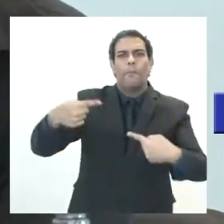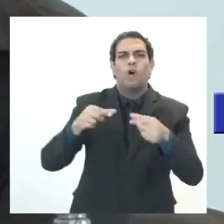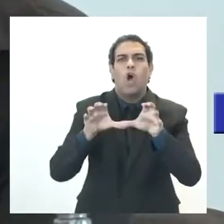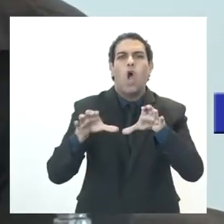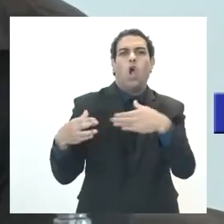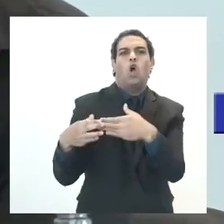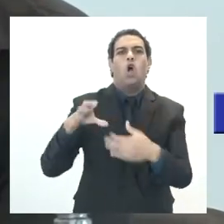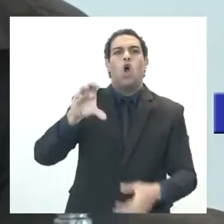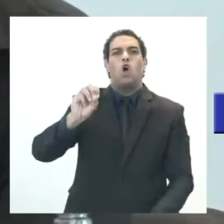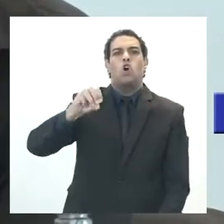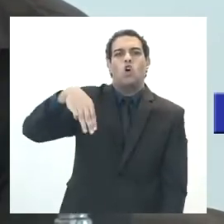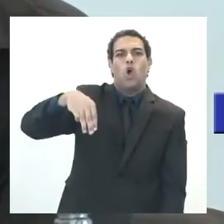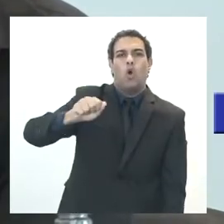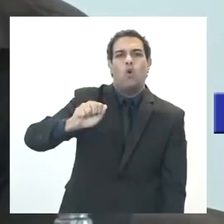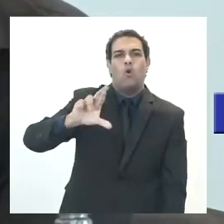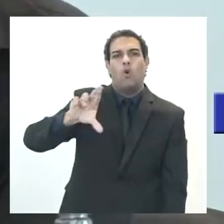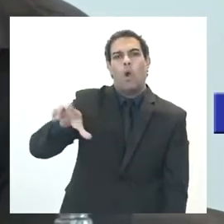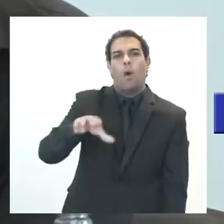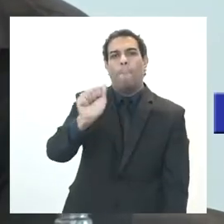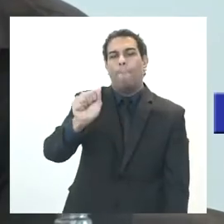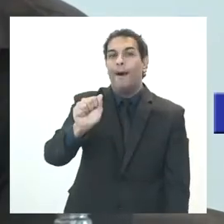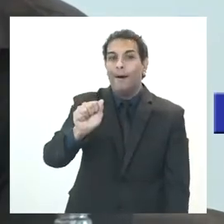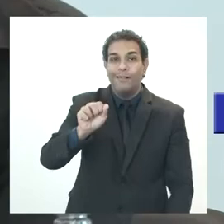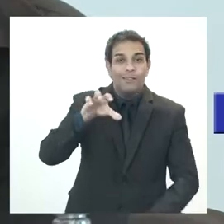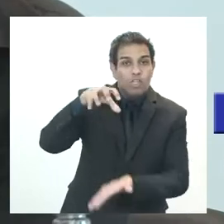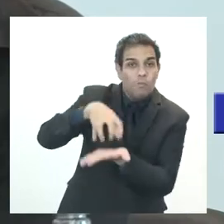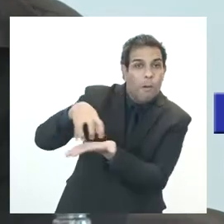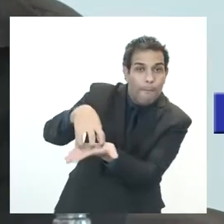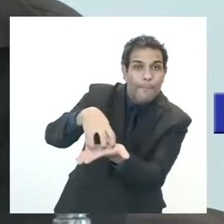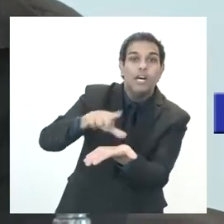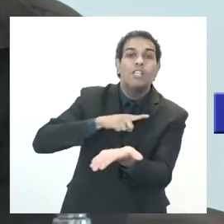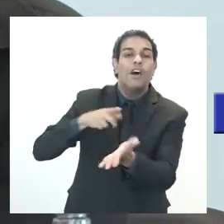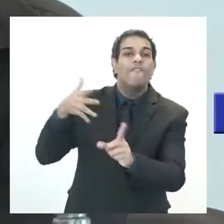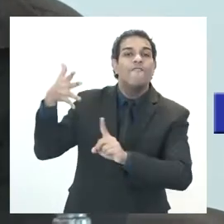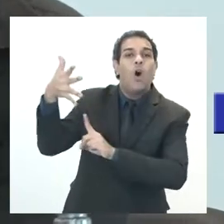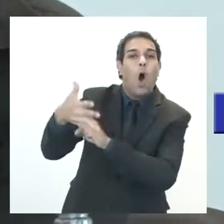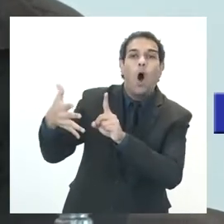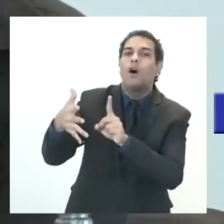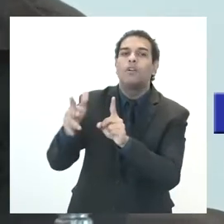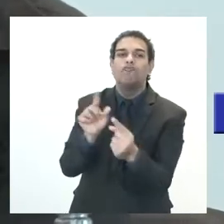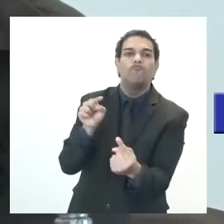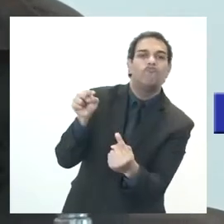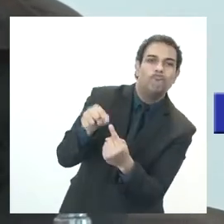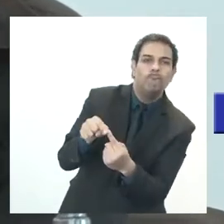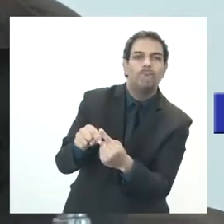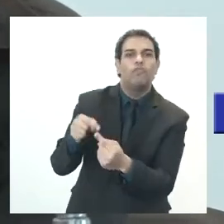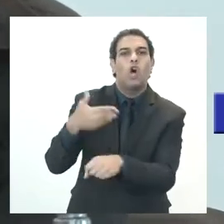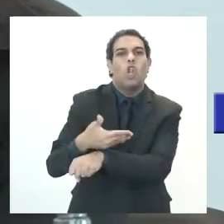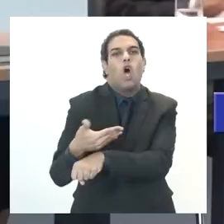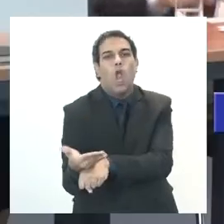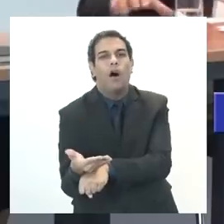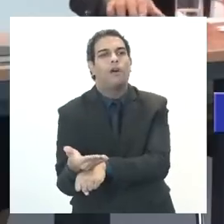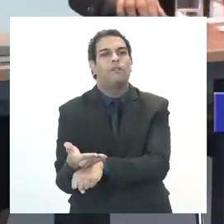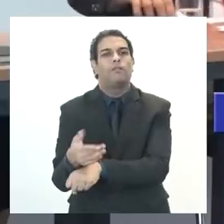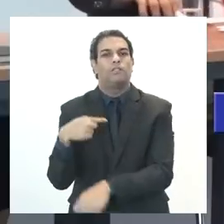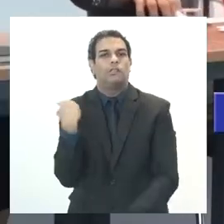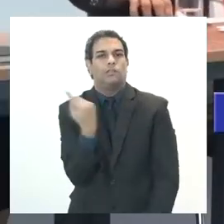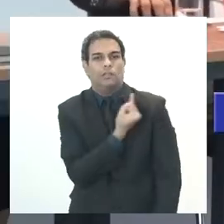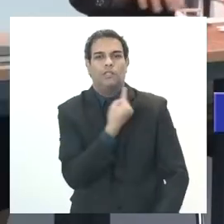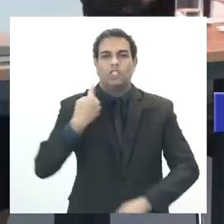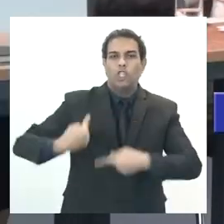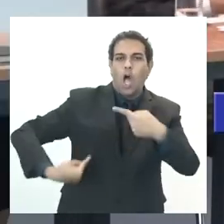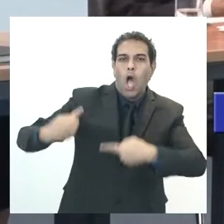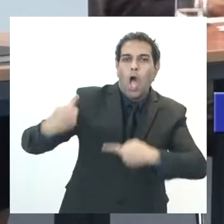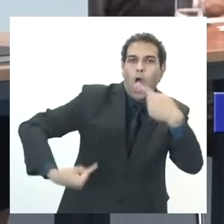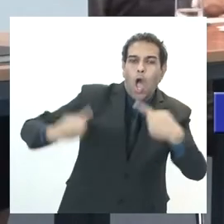lá de comarca onde tem onde estão localizados os fóruns e para lá diariamente nós estamos fazendo o